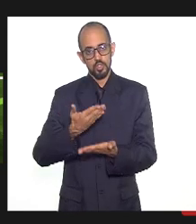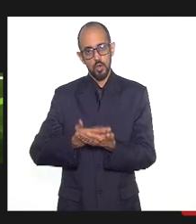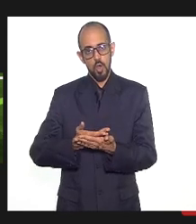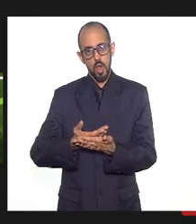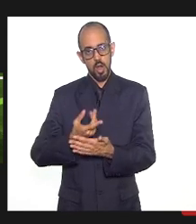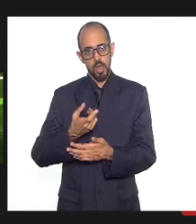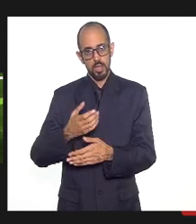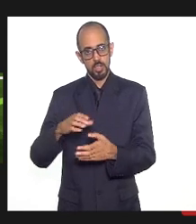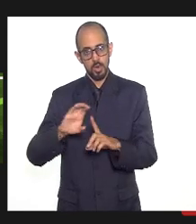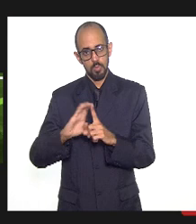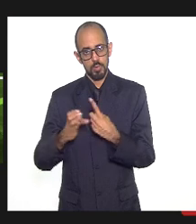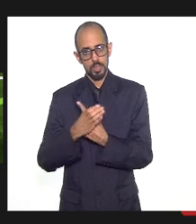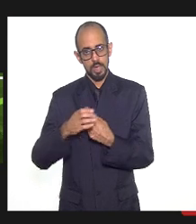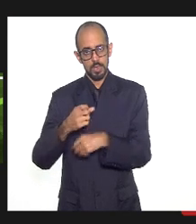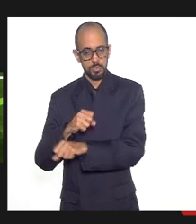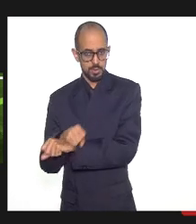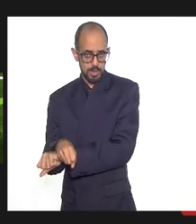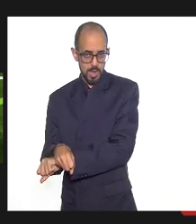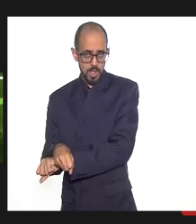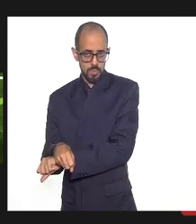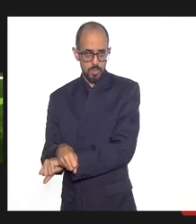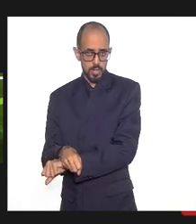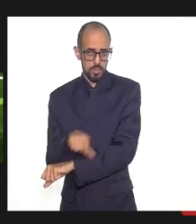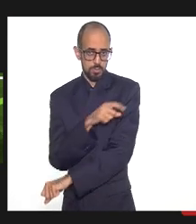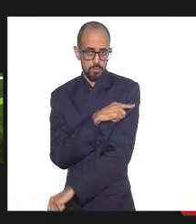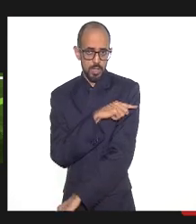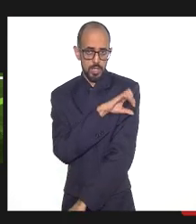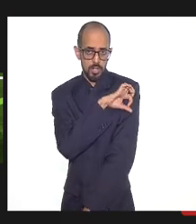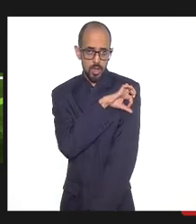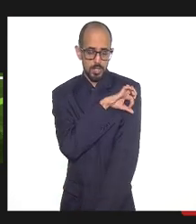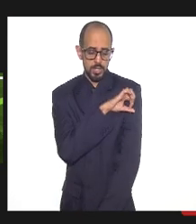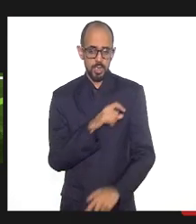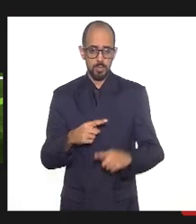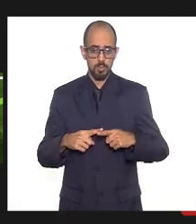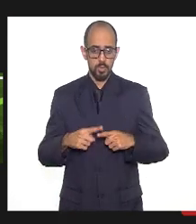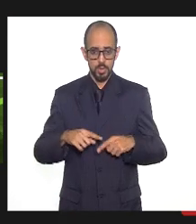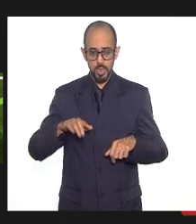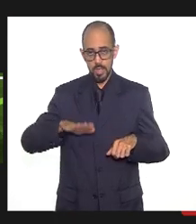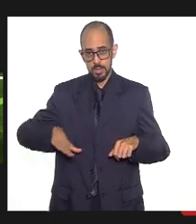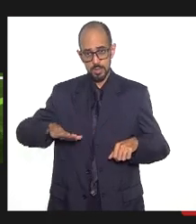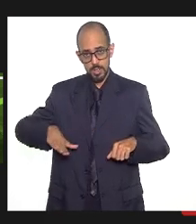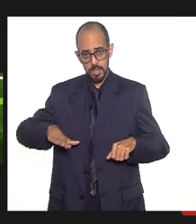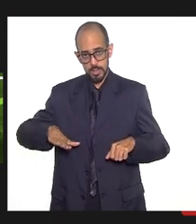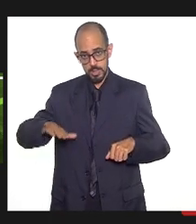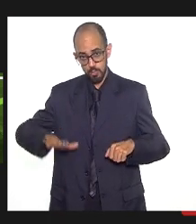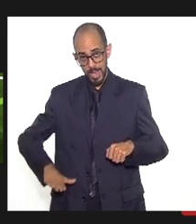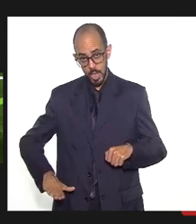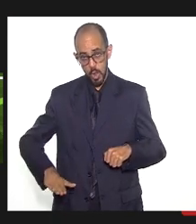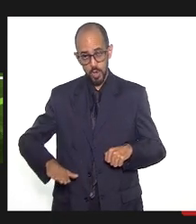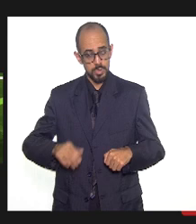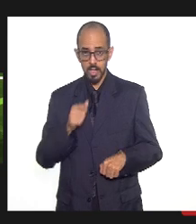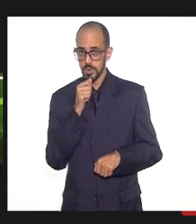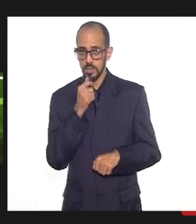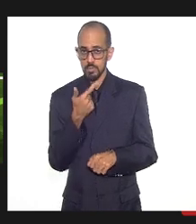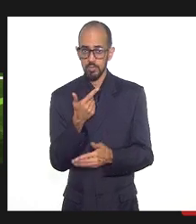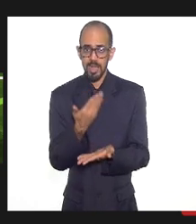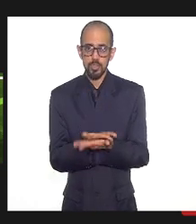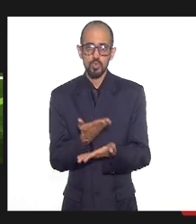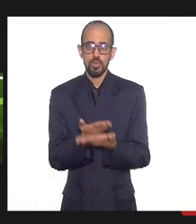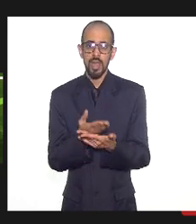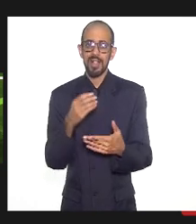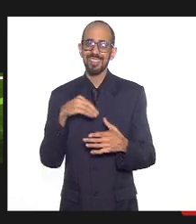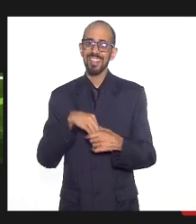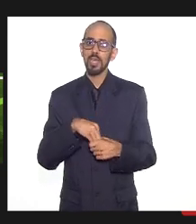quilombola de primeiro segmento, porque as nossas crianças pequenininhas, ela não estuda dentro do território,